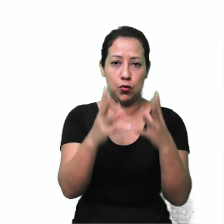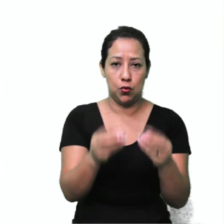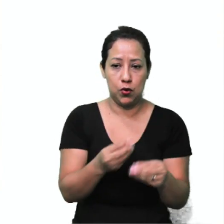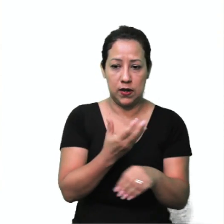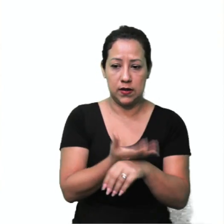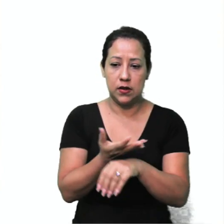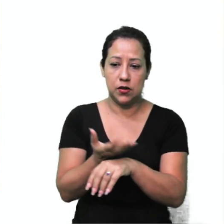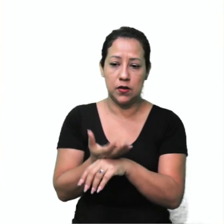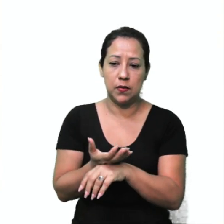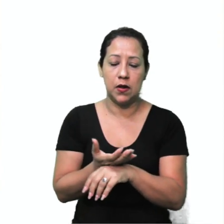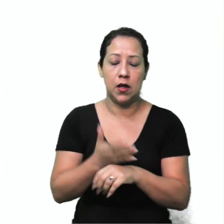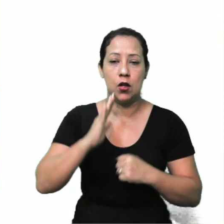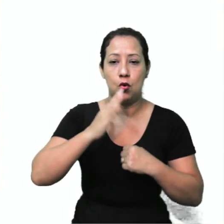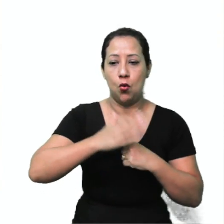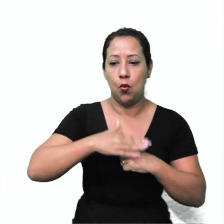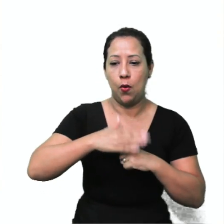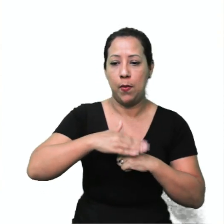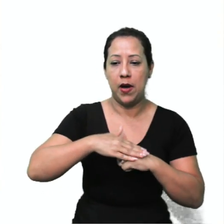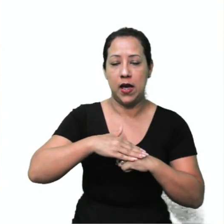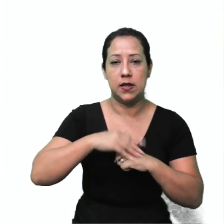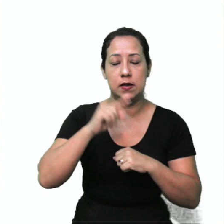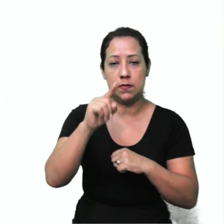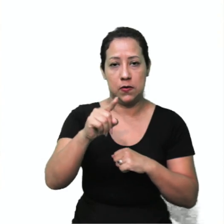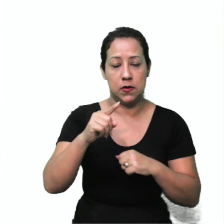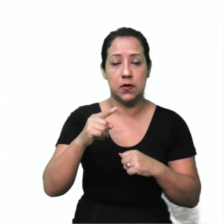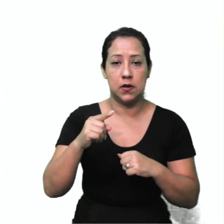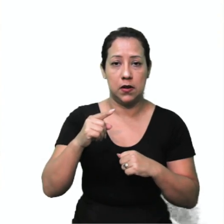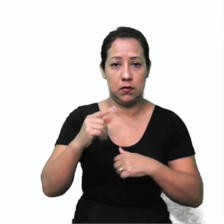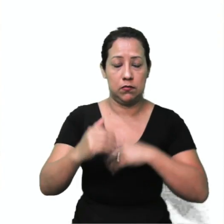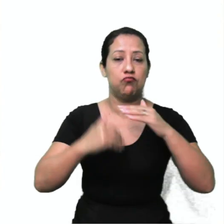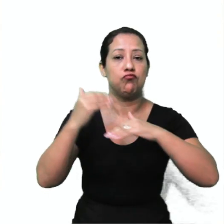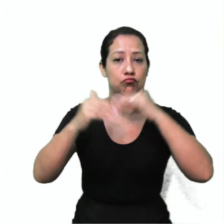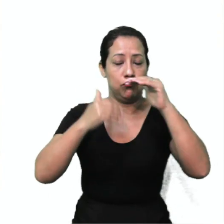Cada dia mais você tem essa capacidade de crescer.